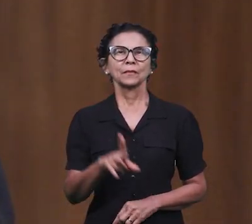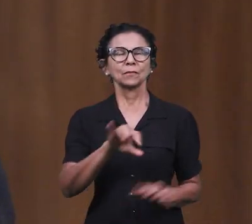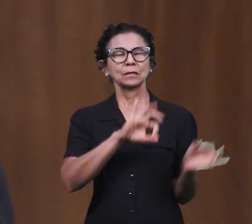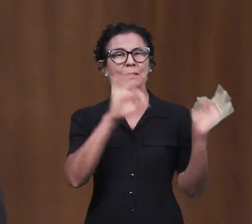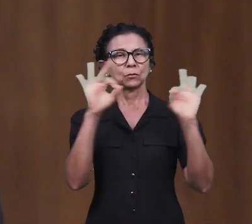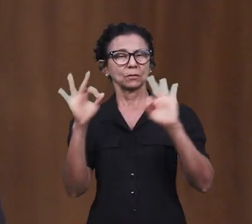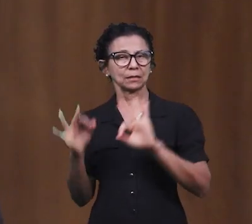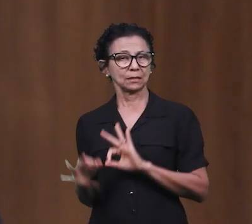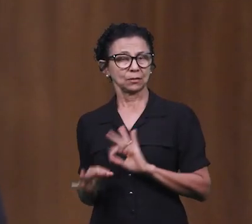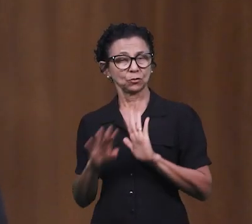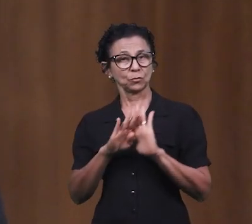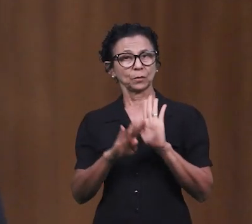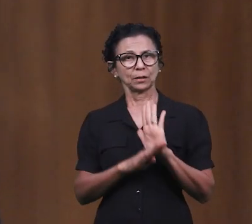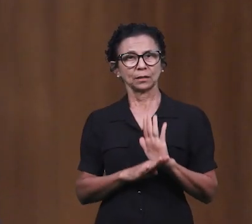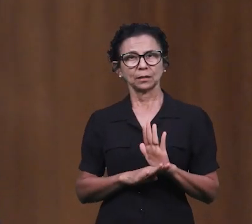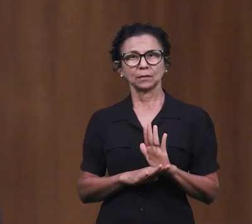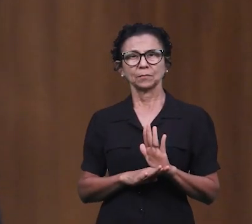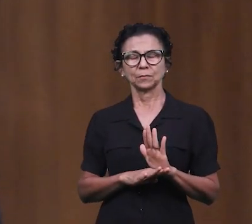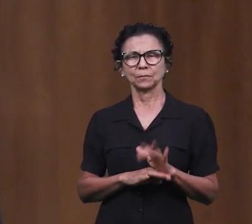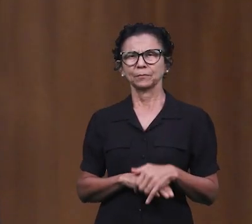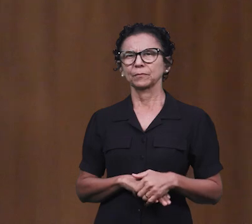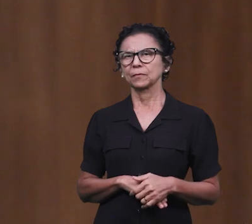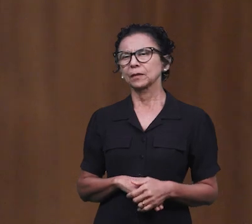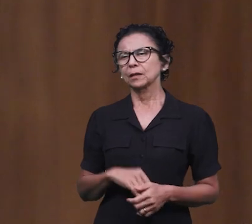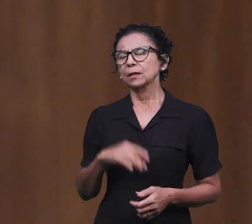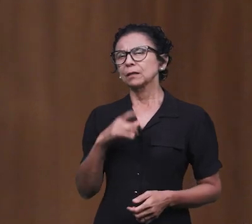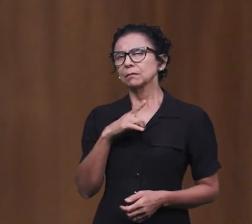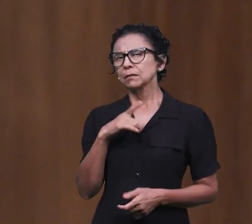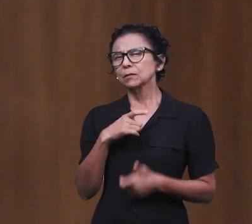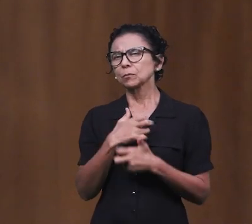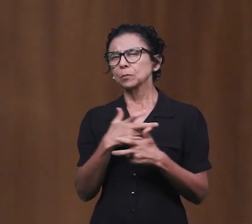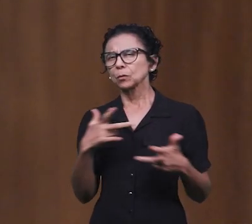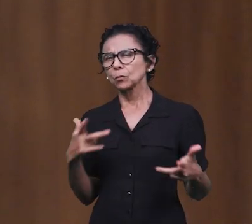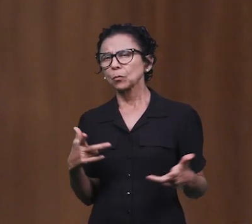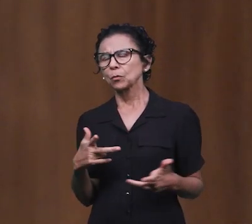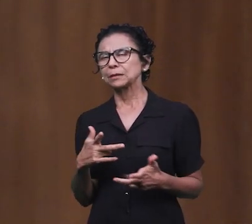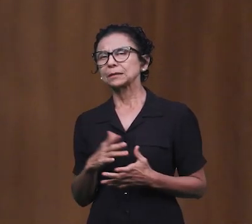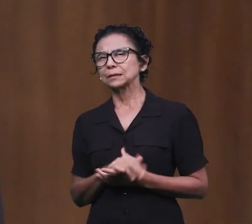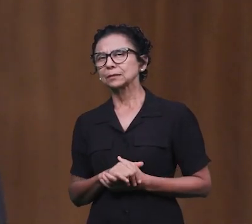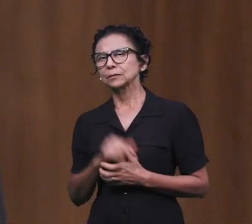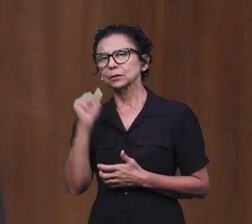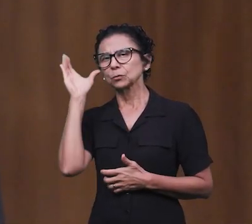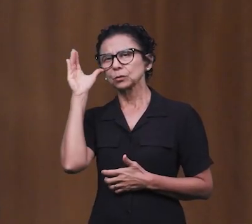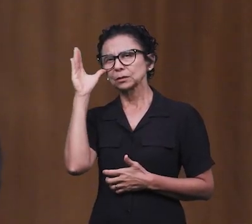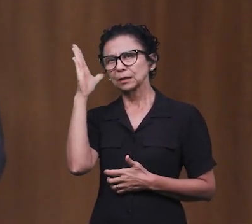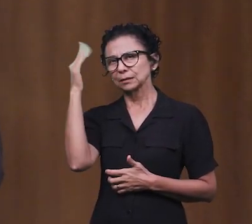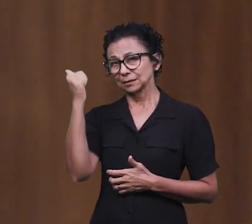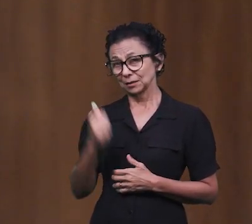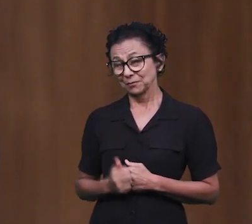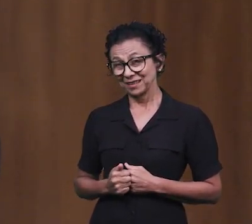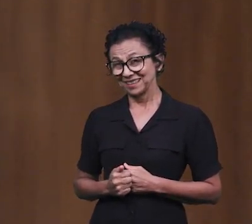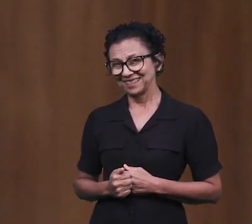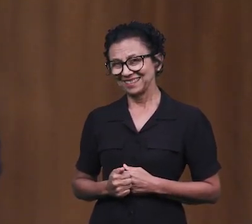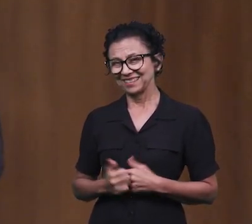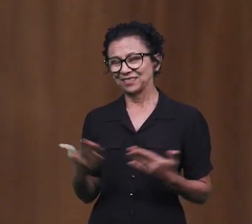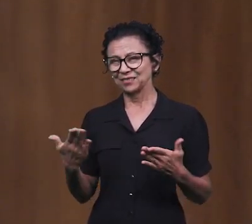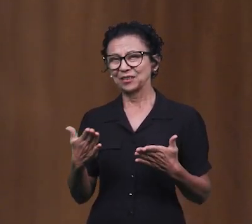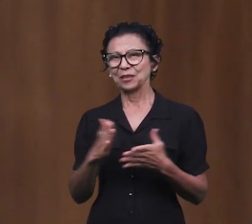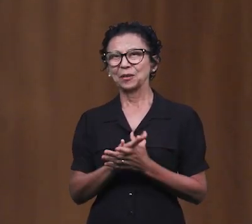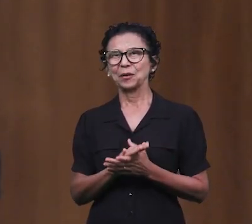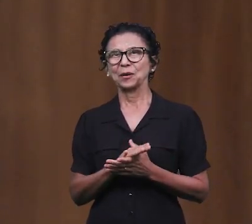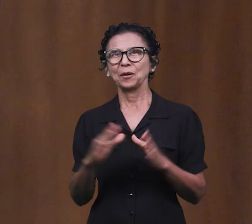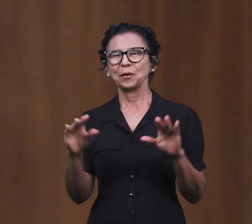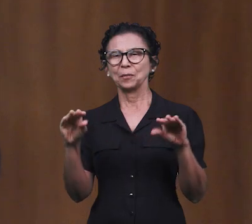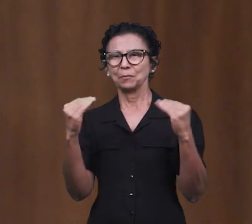programa Você Precisa Saber. Tem alguma coisa que você gostaria de saber? É a hora. Escreve aí, faz